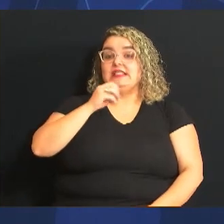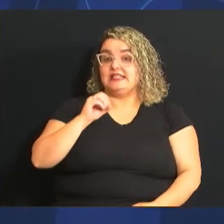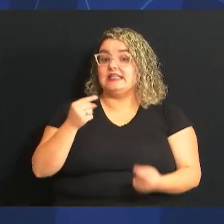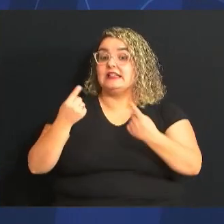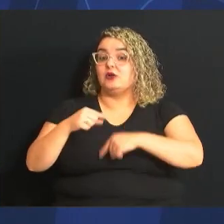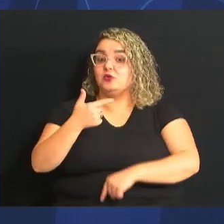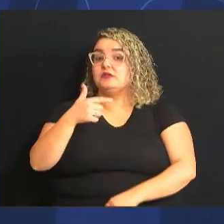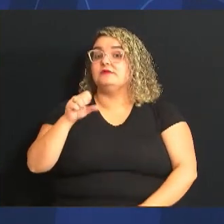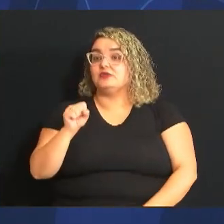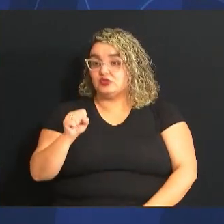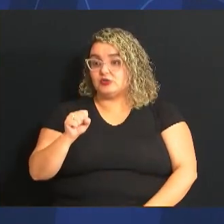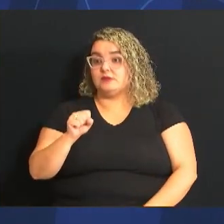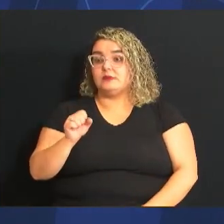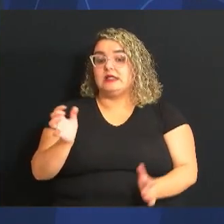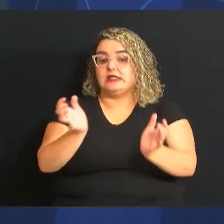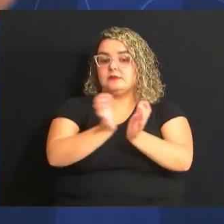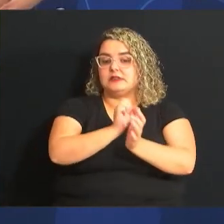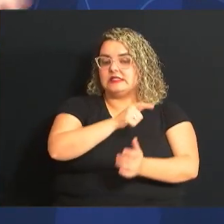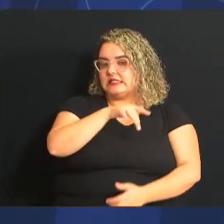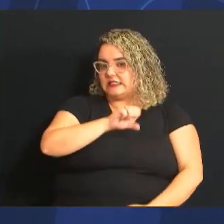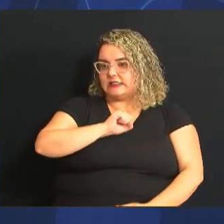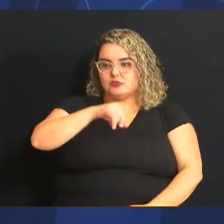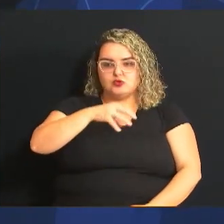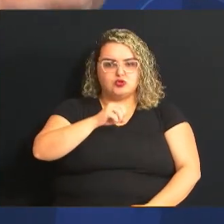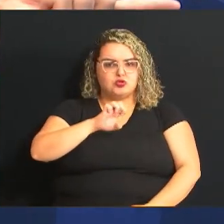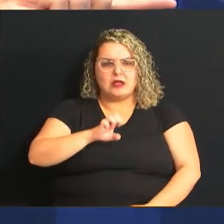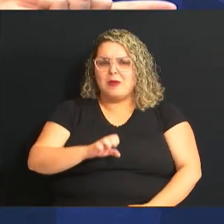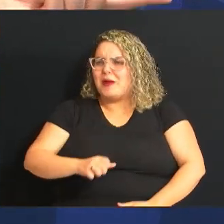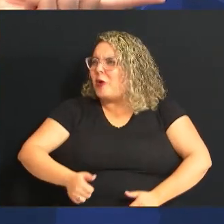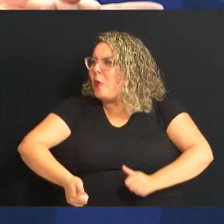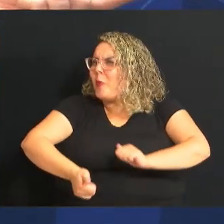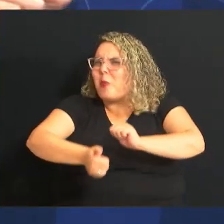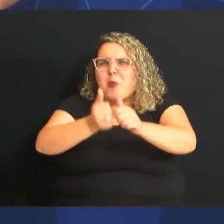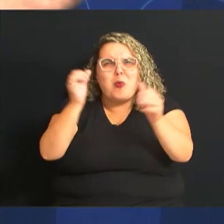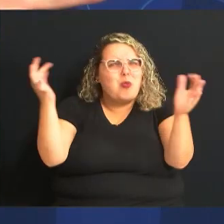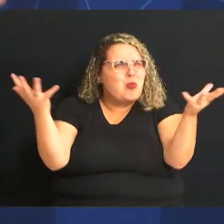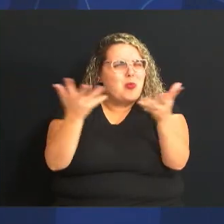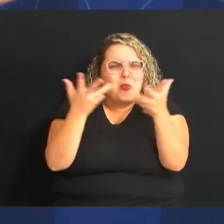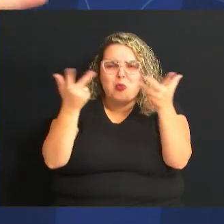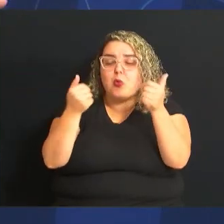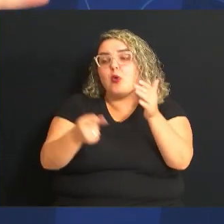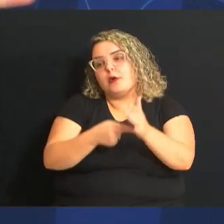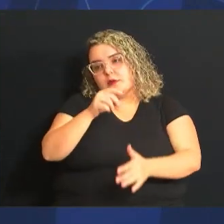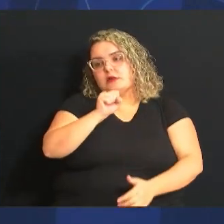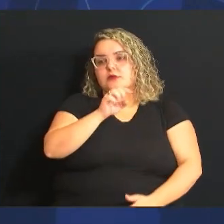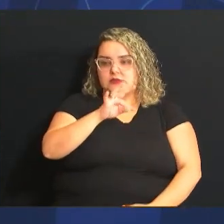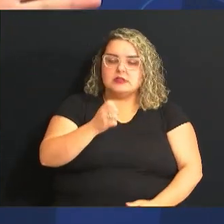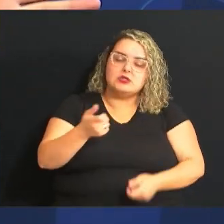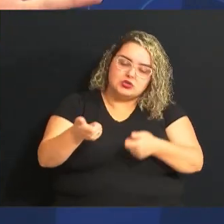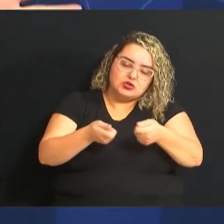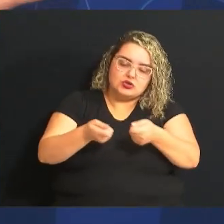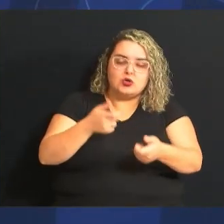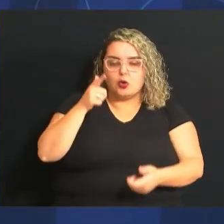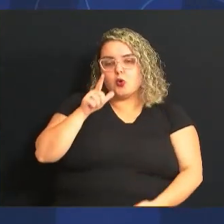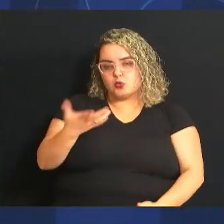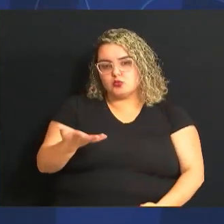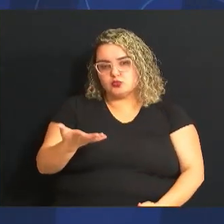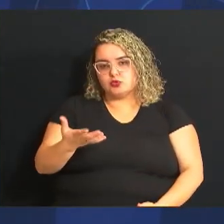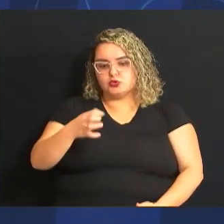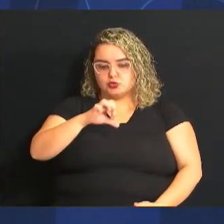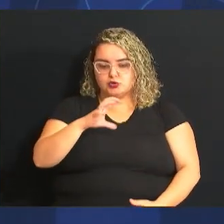pode ir até o plenário Bento Quirino, lá na Rua Lusitana, 1555, no centro de